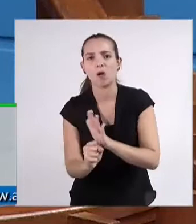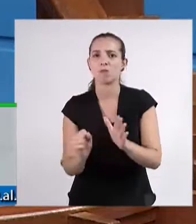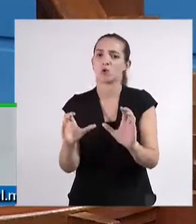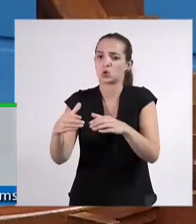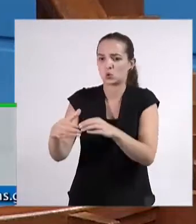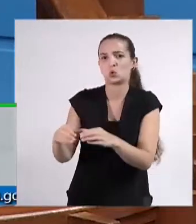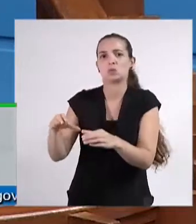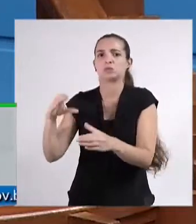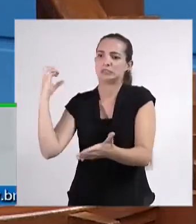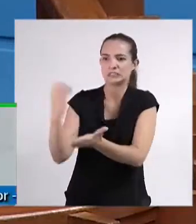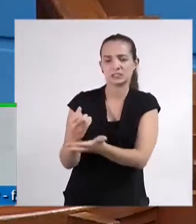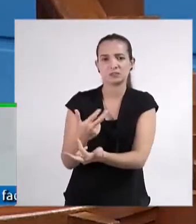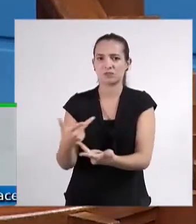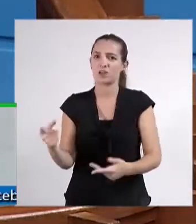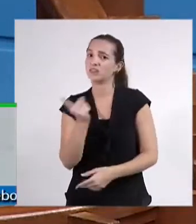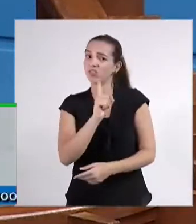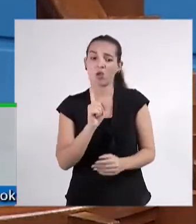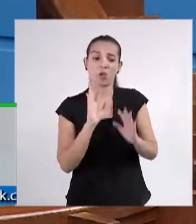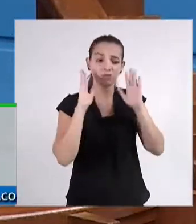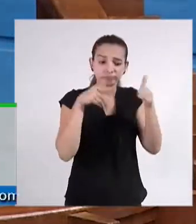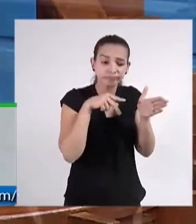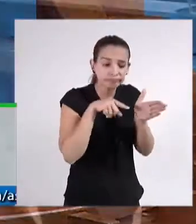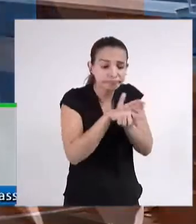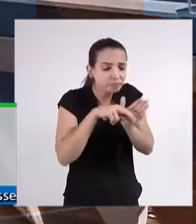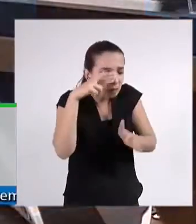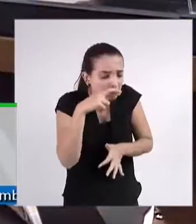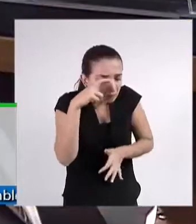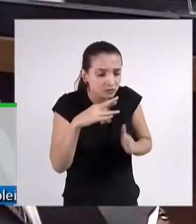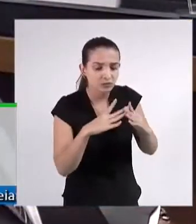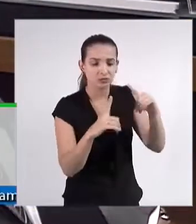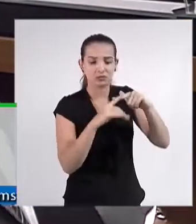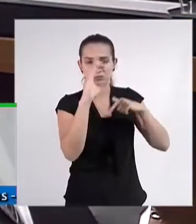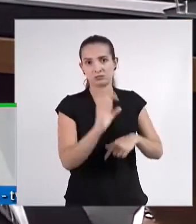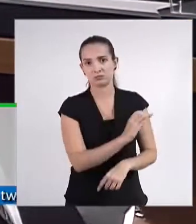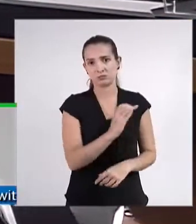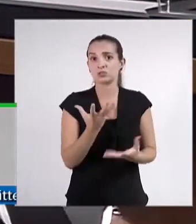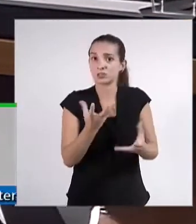ONGs, né, internacionais com interesses, né,